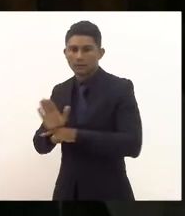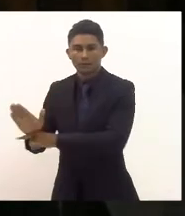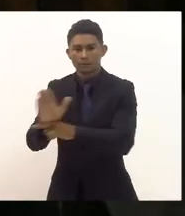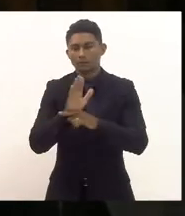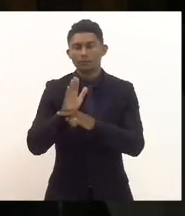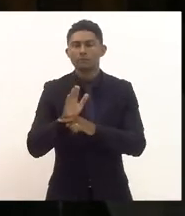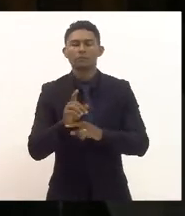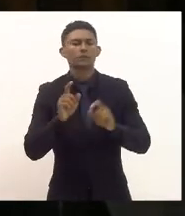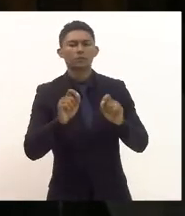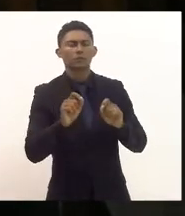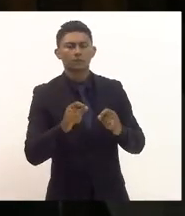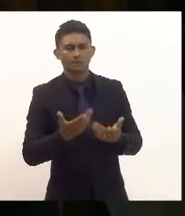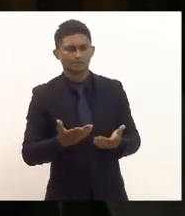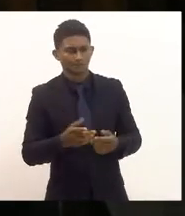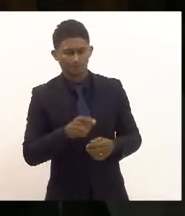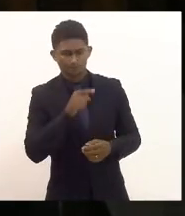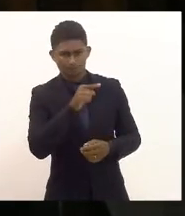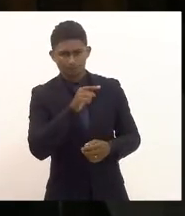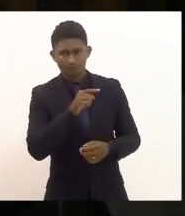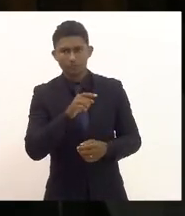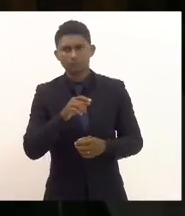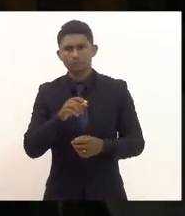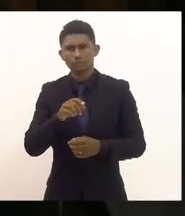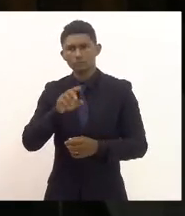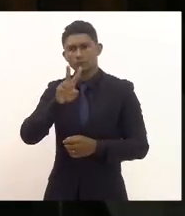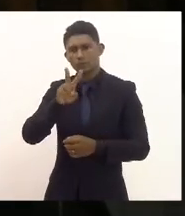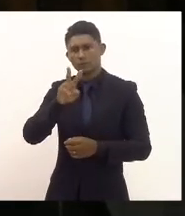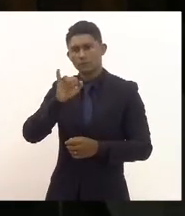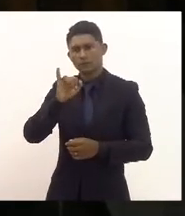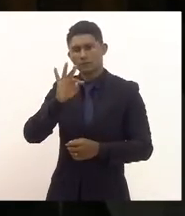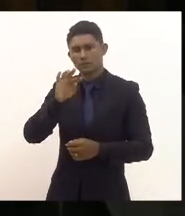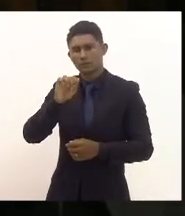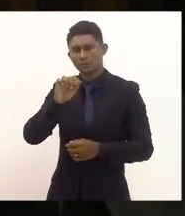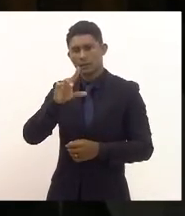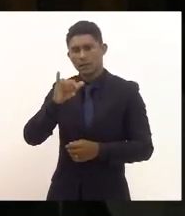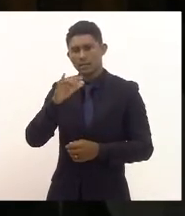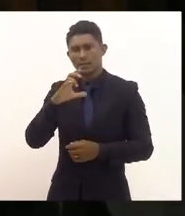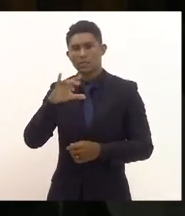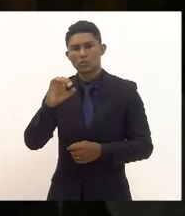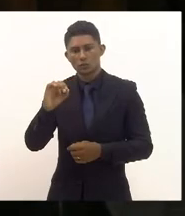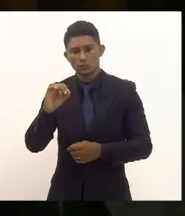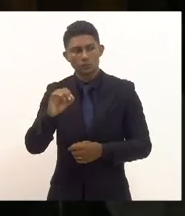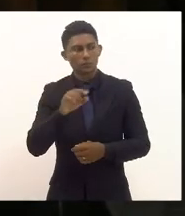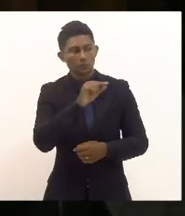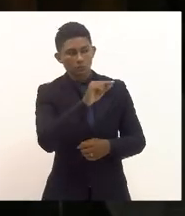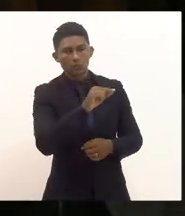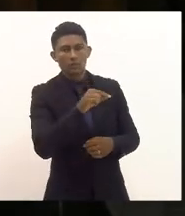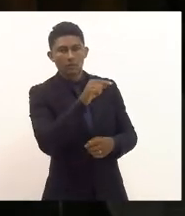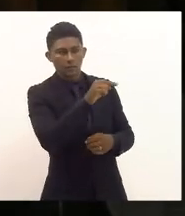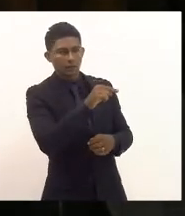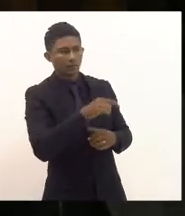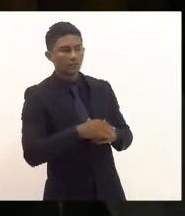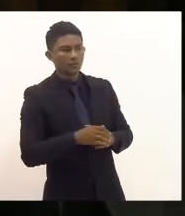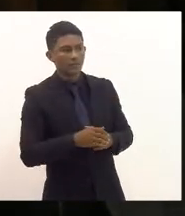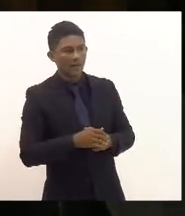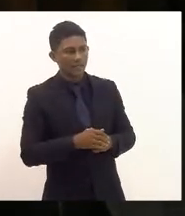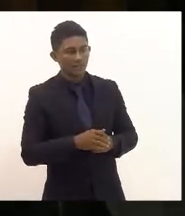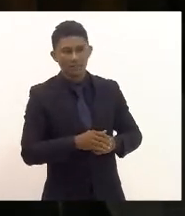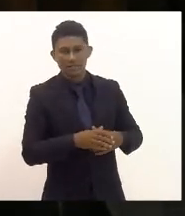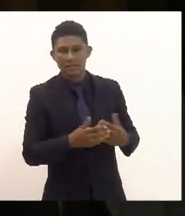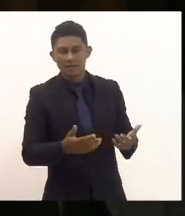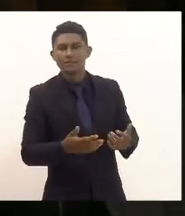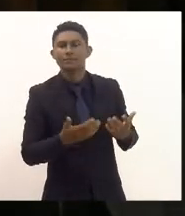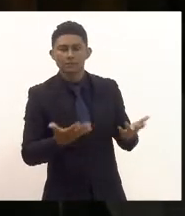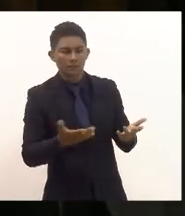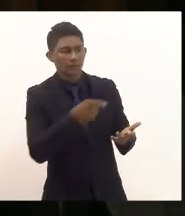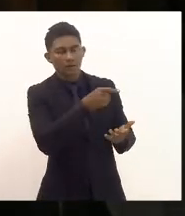a vitaliciedade não tem cabimento algum da vitaliciedade um defensor público e isso vai gerar comodidade ele